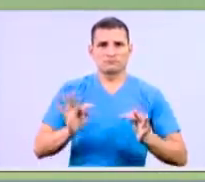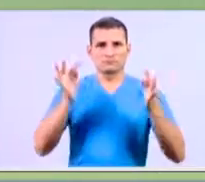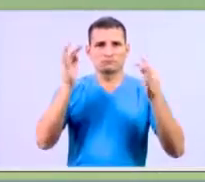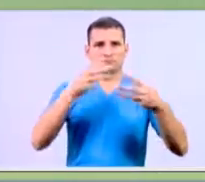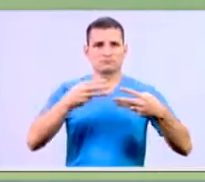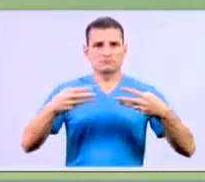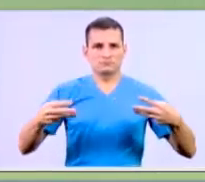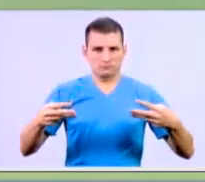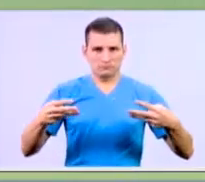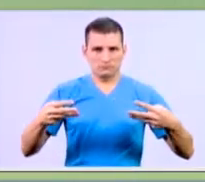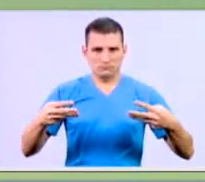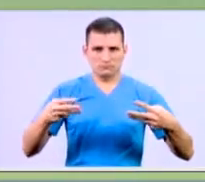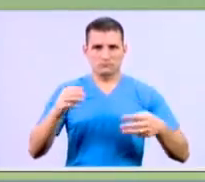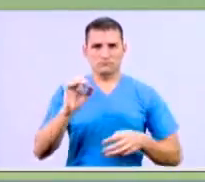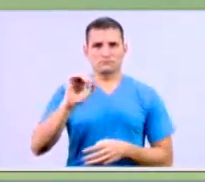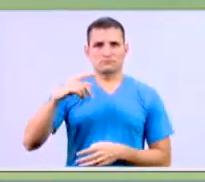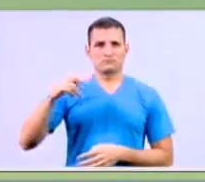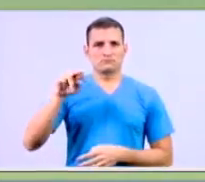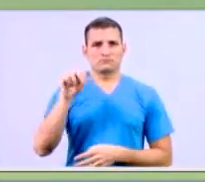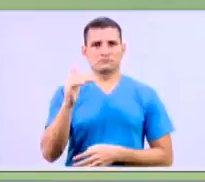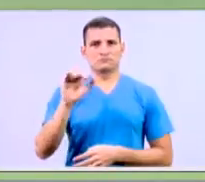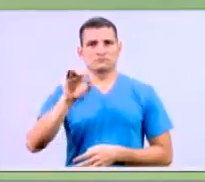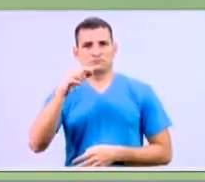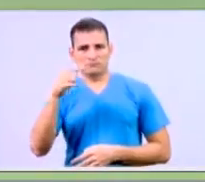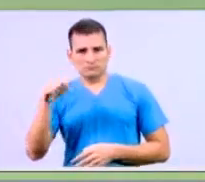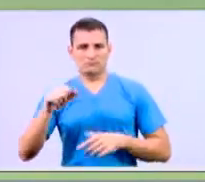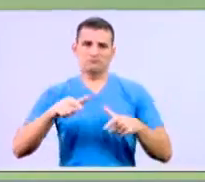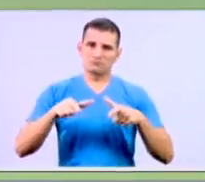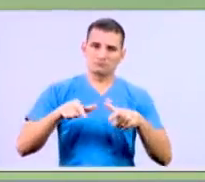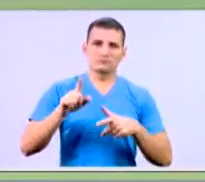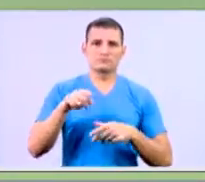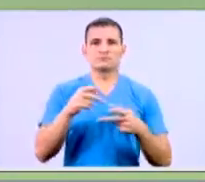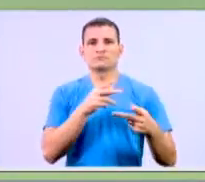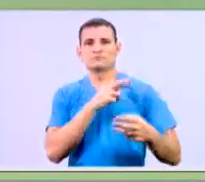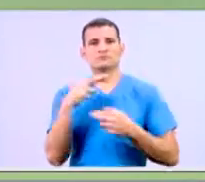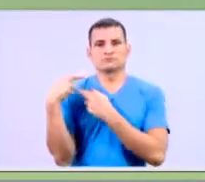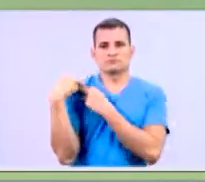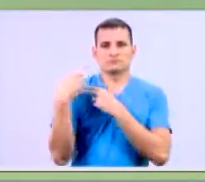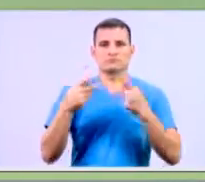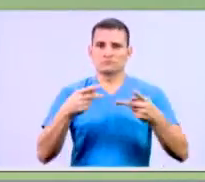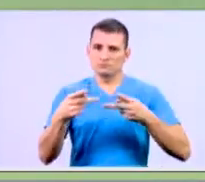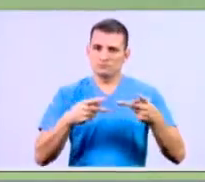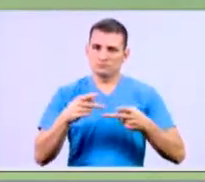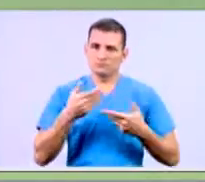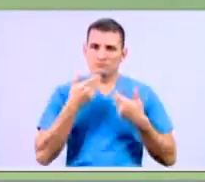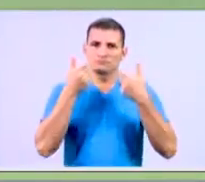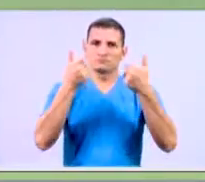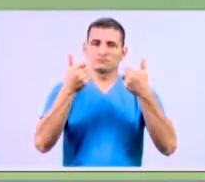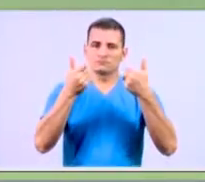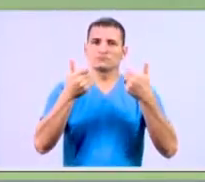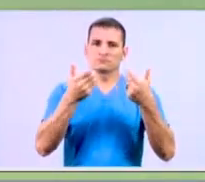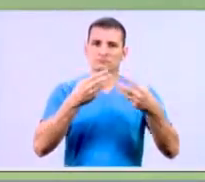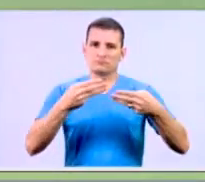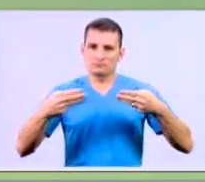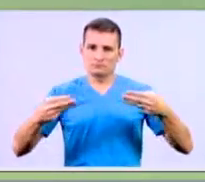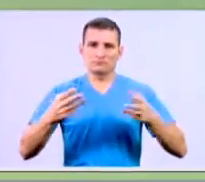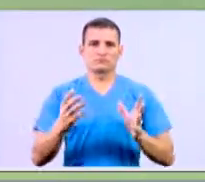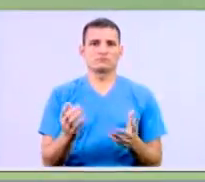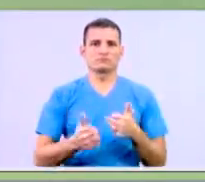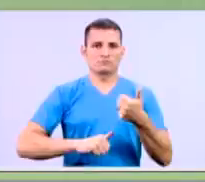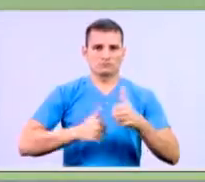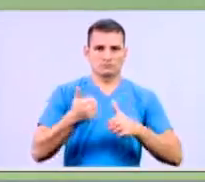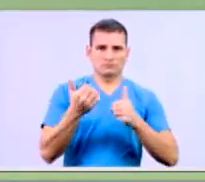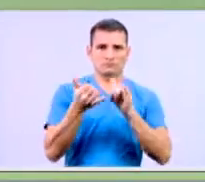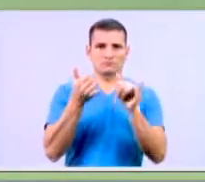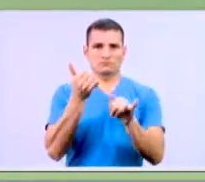de Redes e Operações. É responsável por projetos que visam melhorar a infraestrutura e a qualidade da